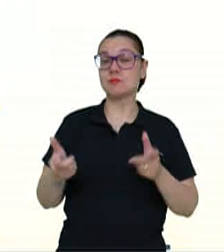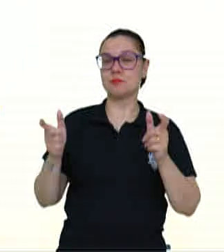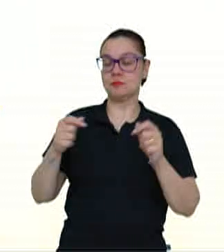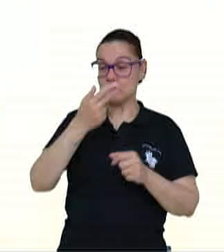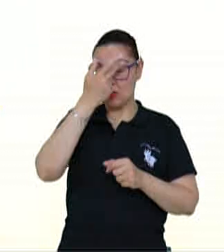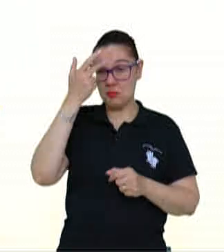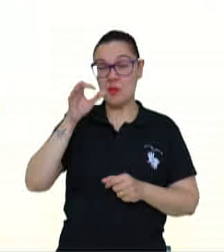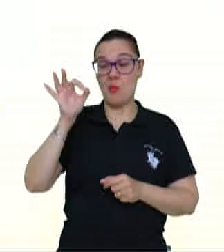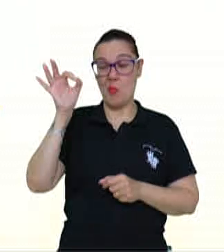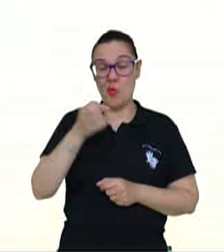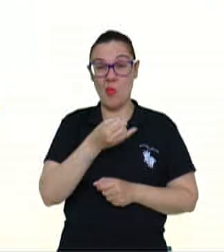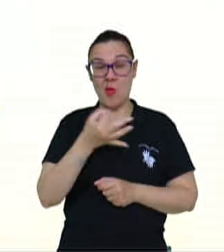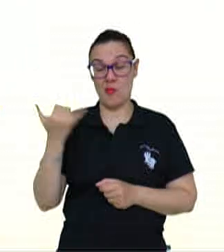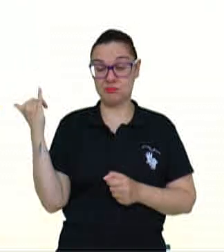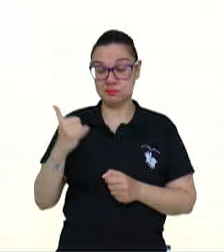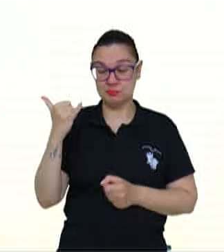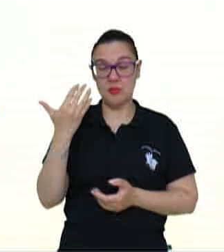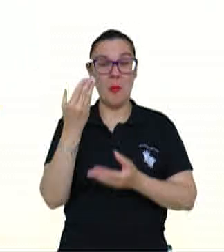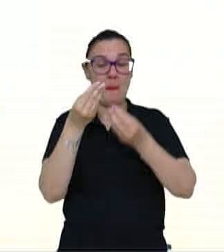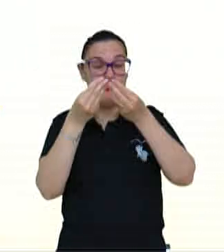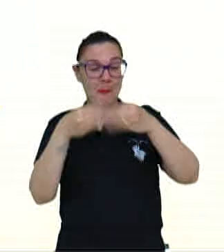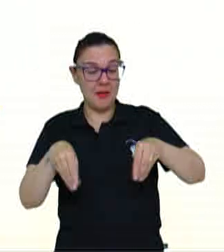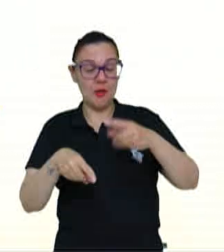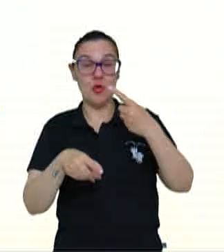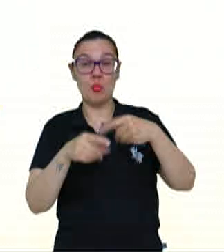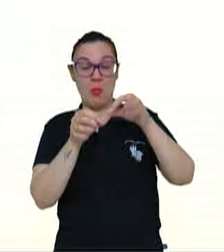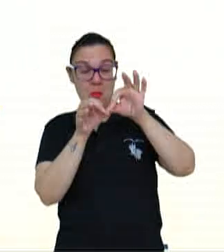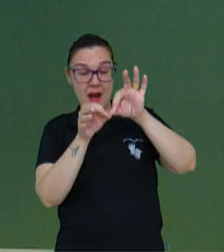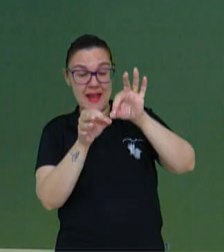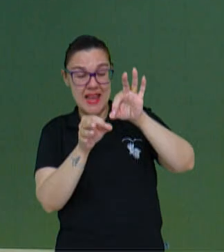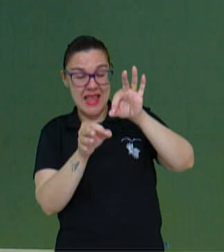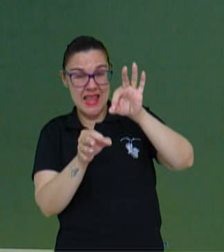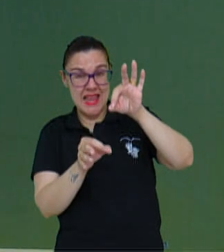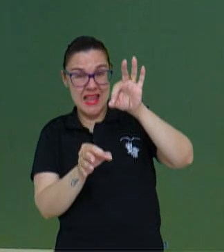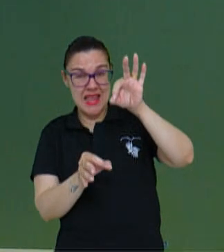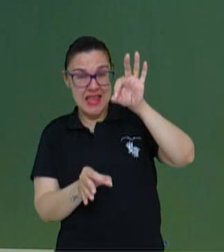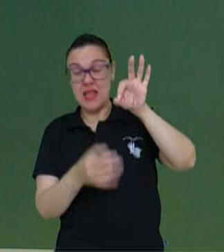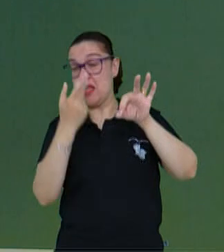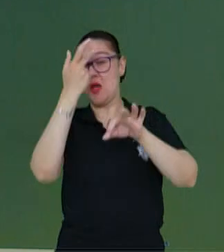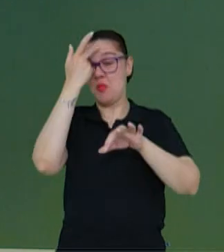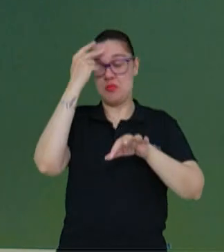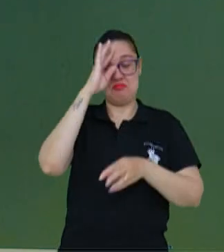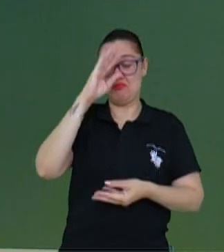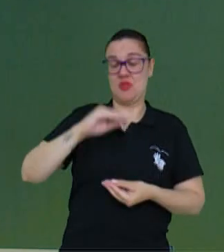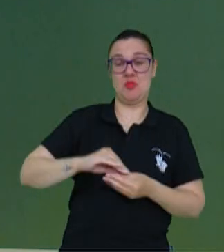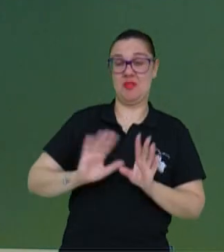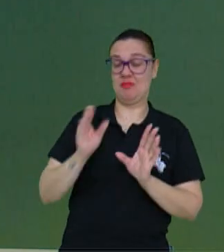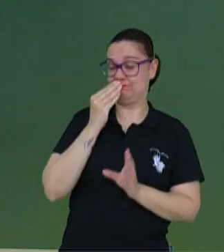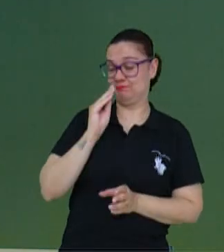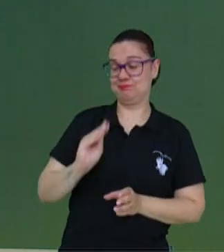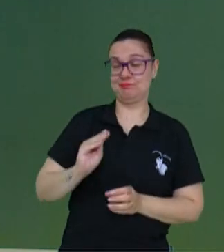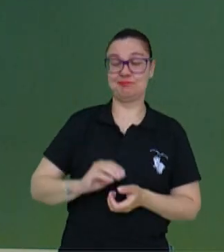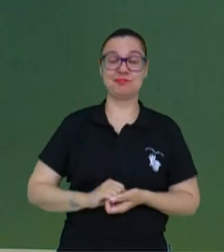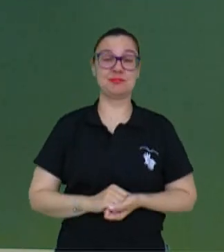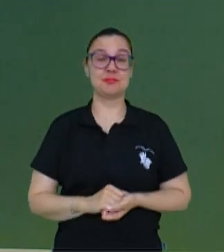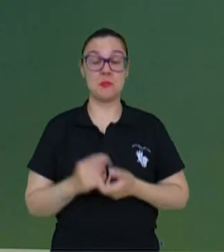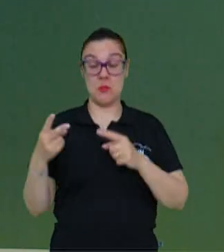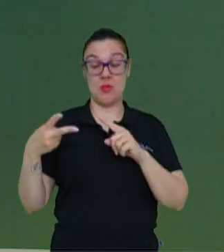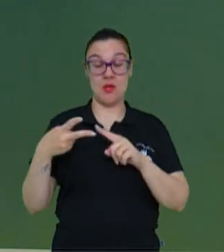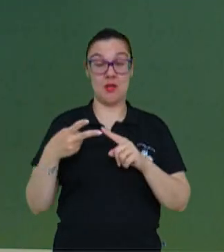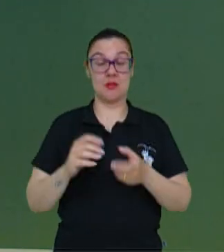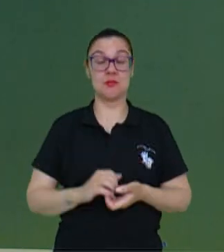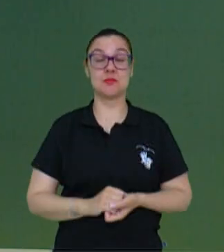que uma porcentagem dessa informação se perca por ser muito texto, por ser muita informação. Lá